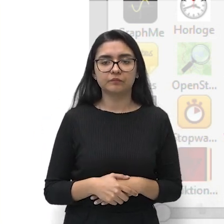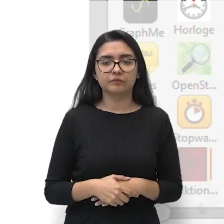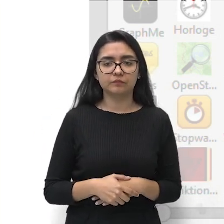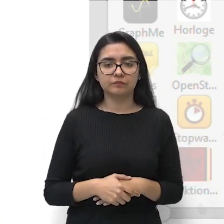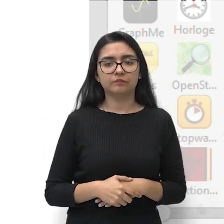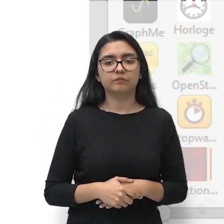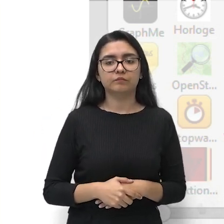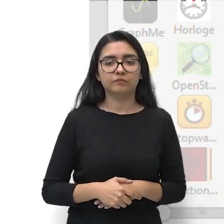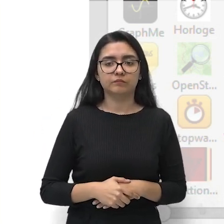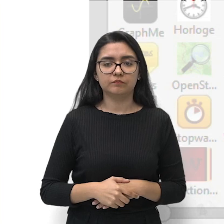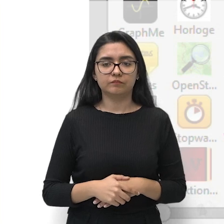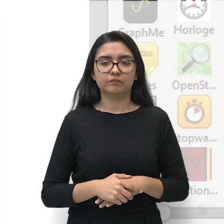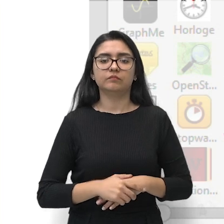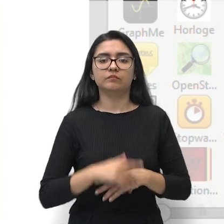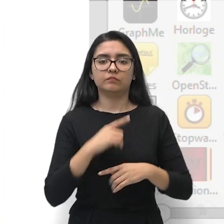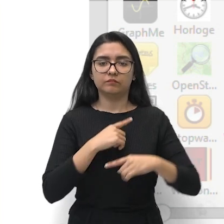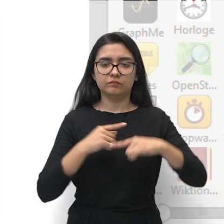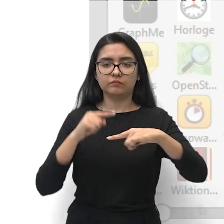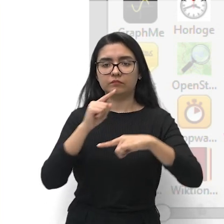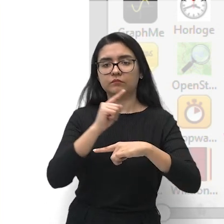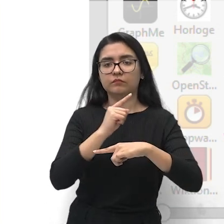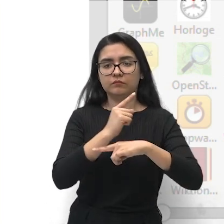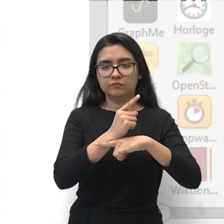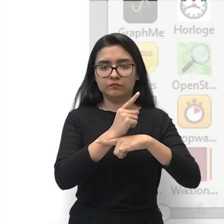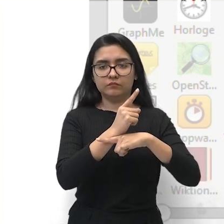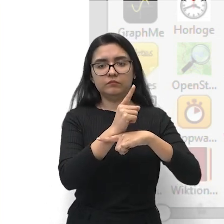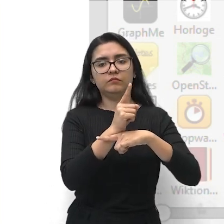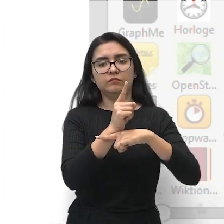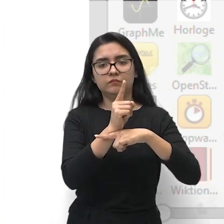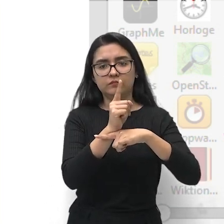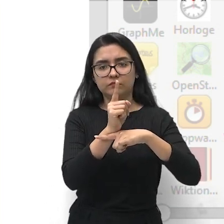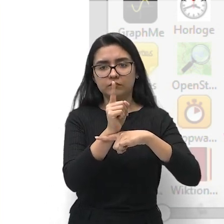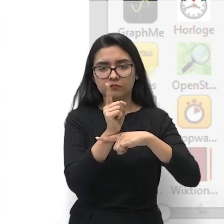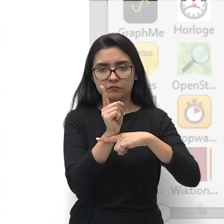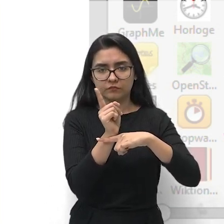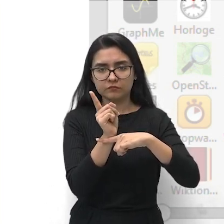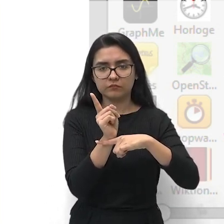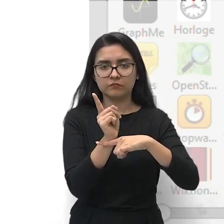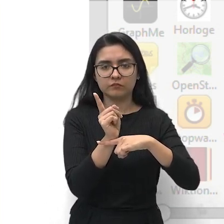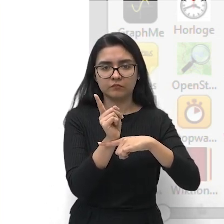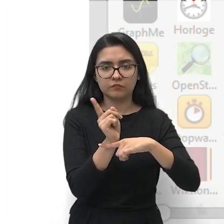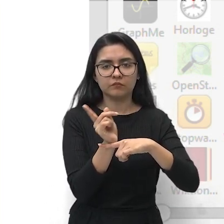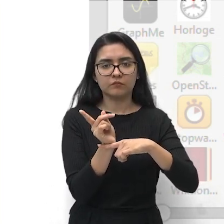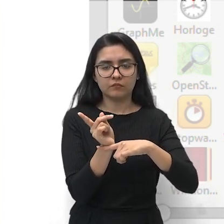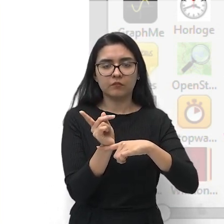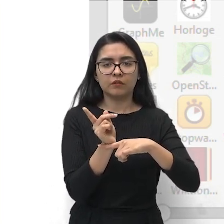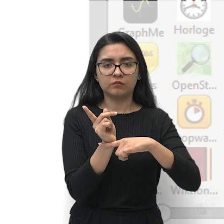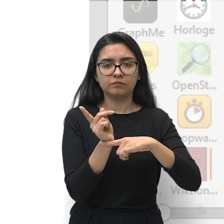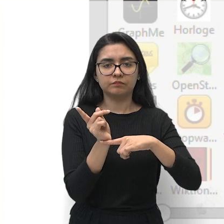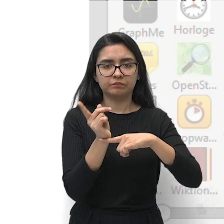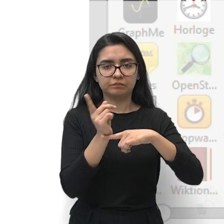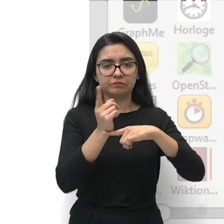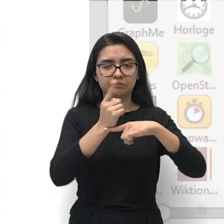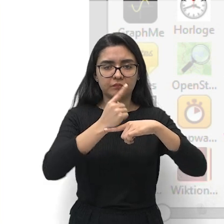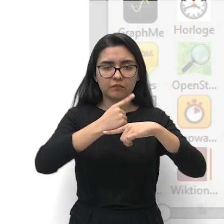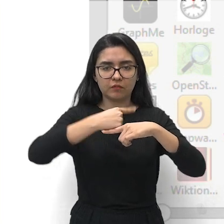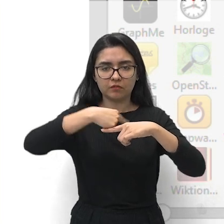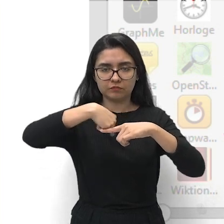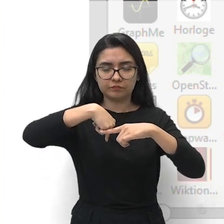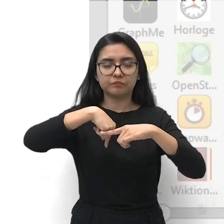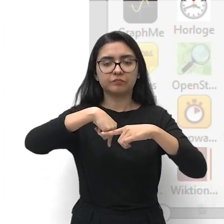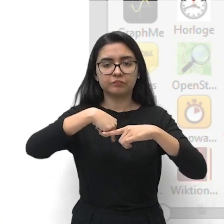Ó, usando aqui uma cor diferente para obter aqui os traçados. Faço isso. Esse mesmo procedimento é